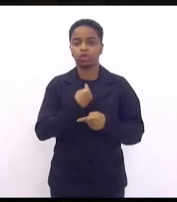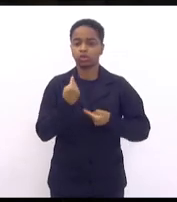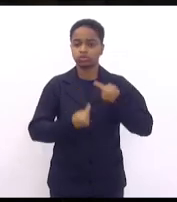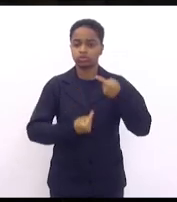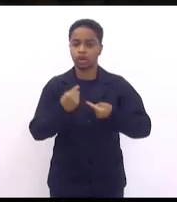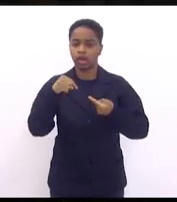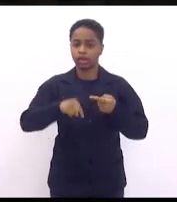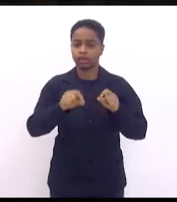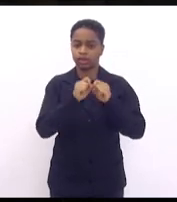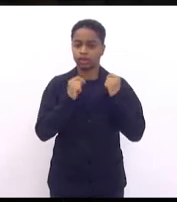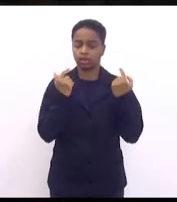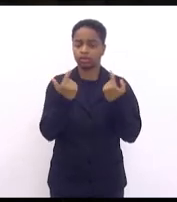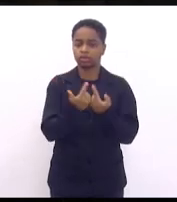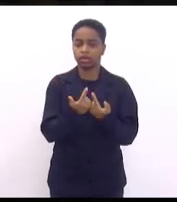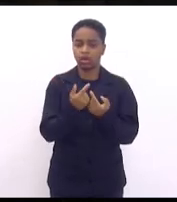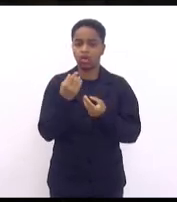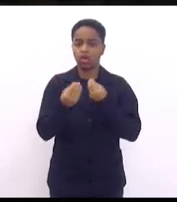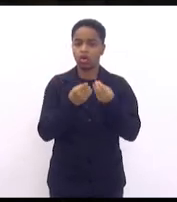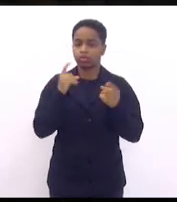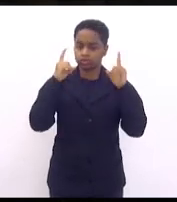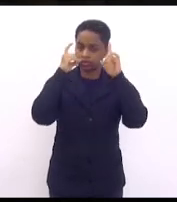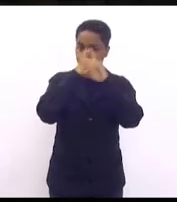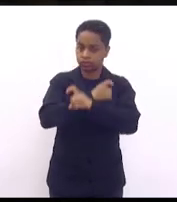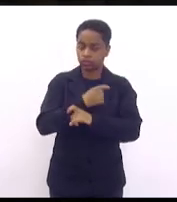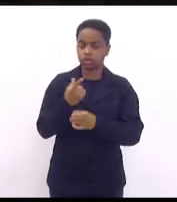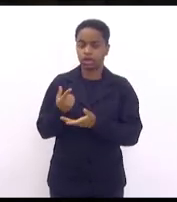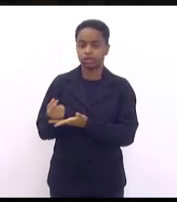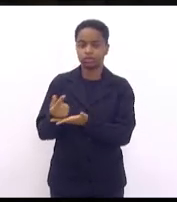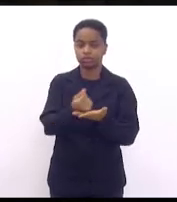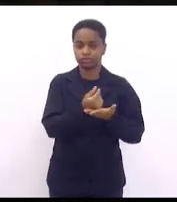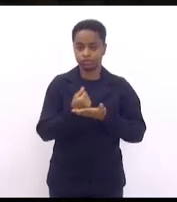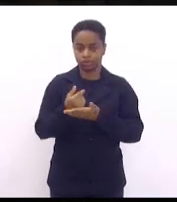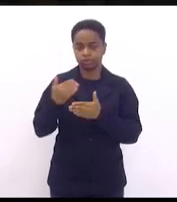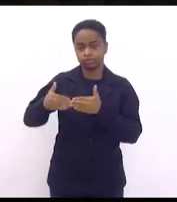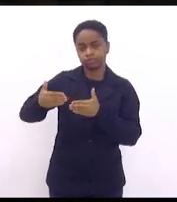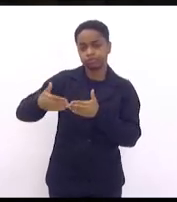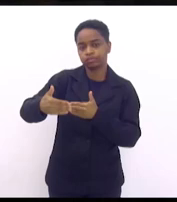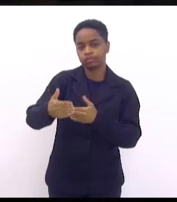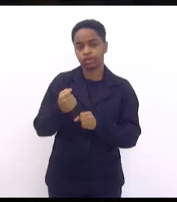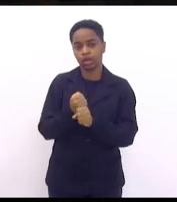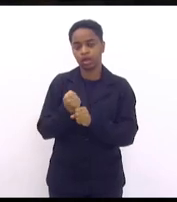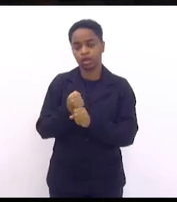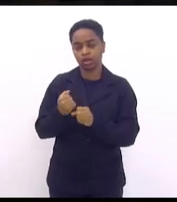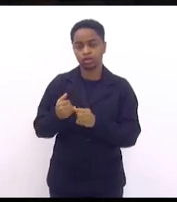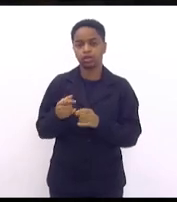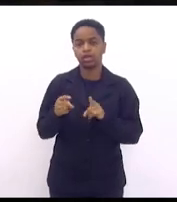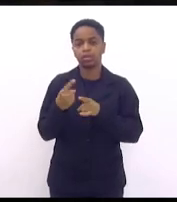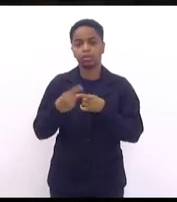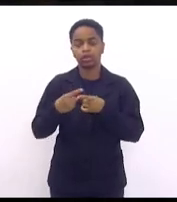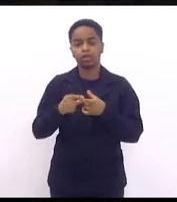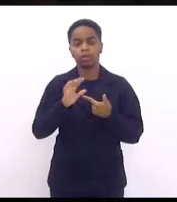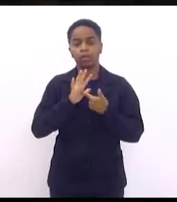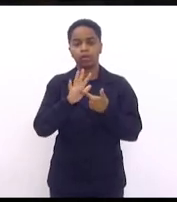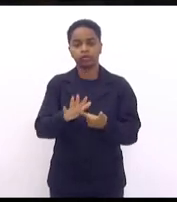nesta casa a dificuldade fiscal que está por vir no próximo ano, com um déficit apontado